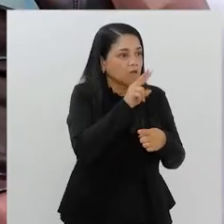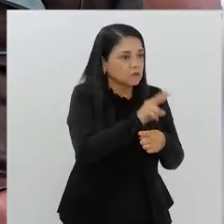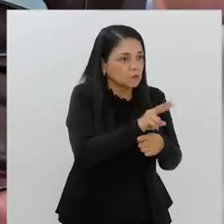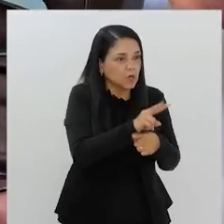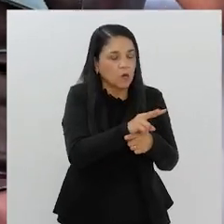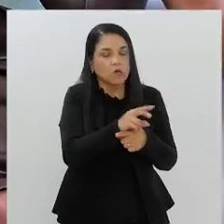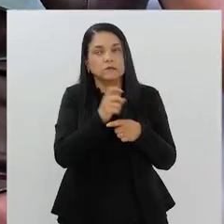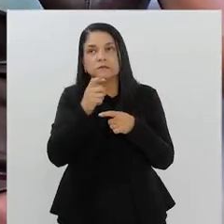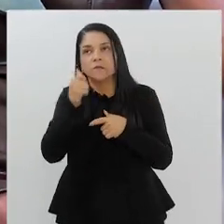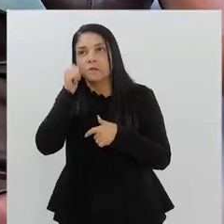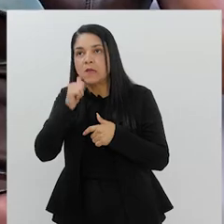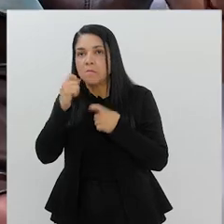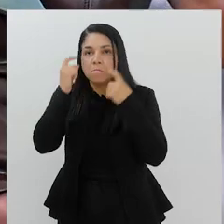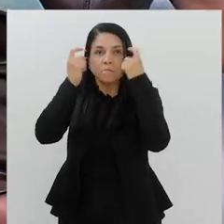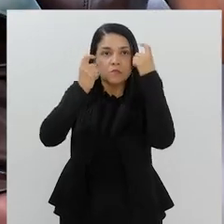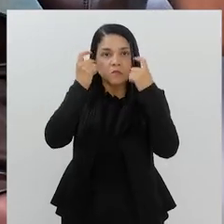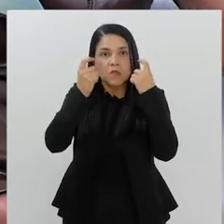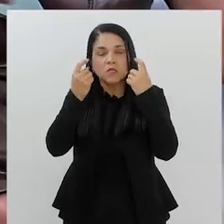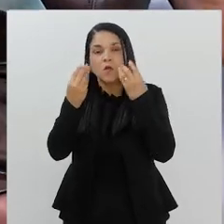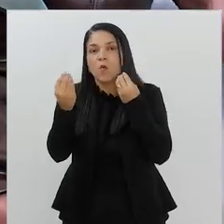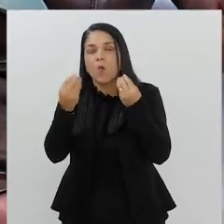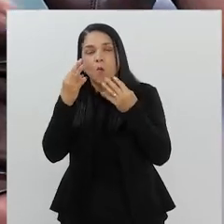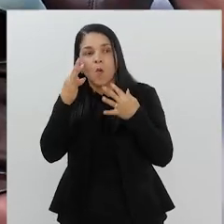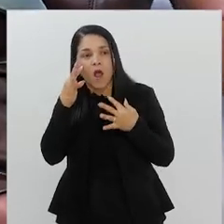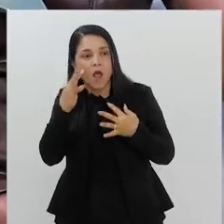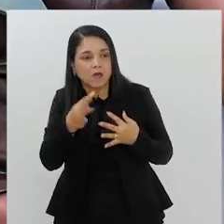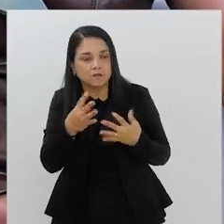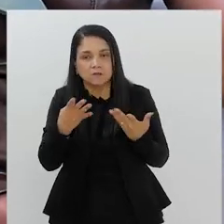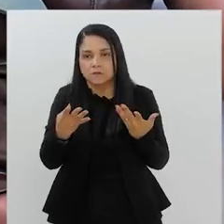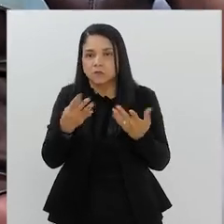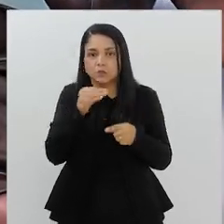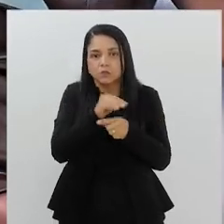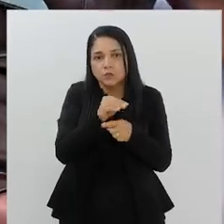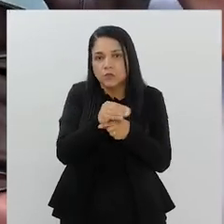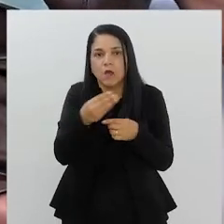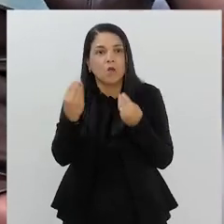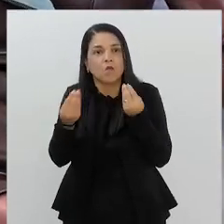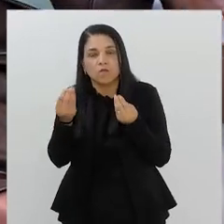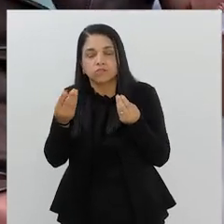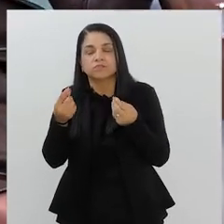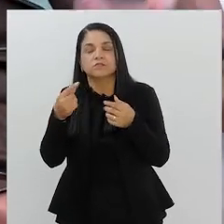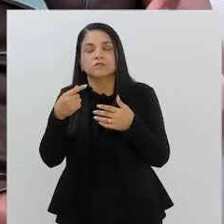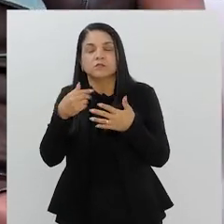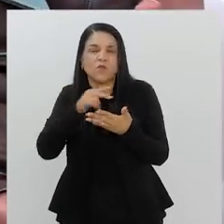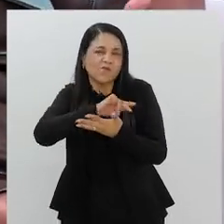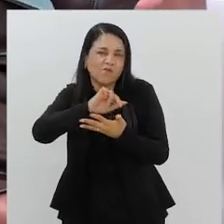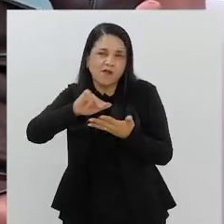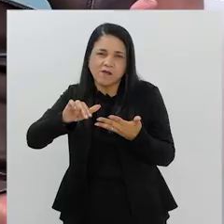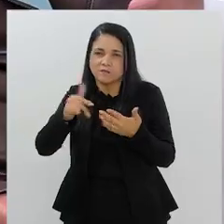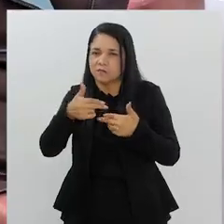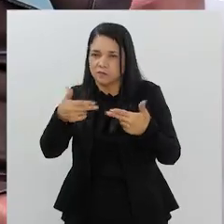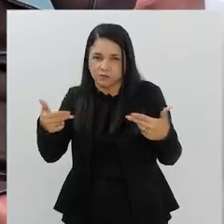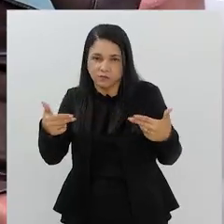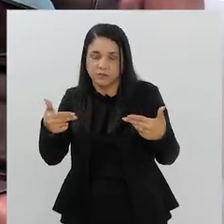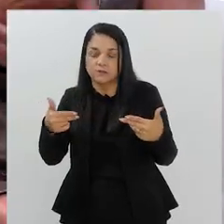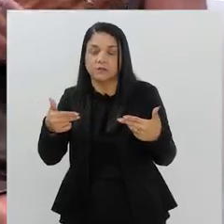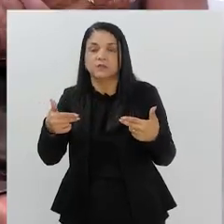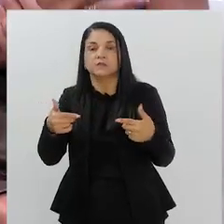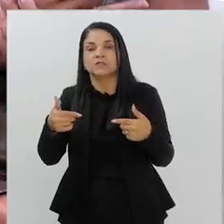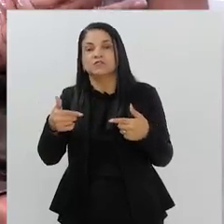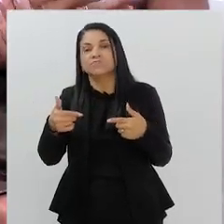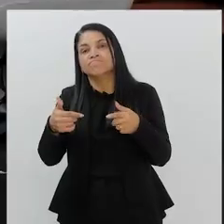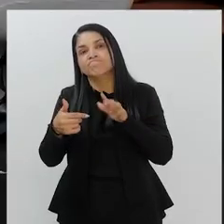fica preocupada em deixar os filhos sem sem uma atenção e enfim são coisas que vão eh